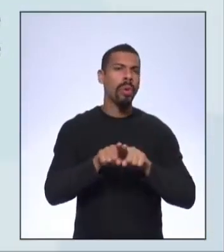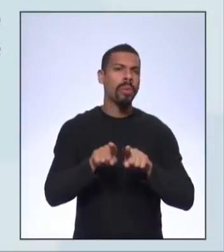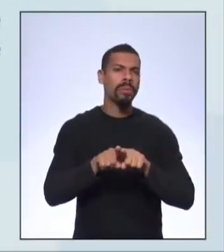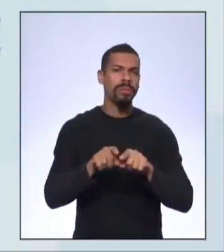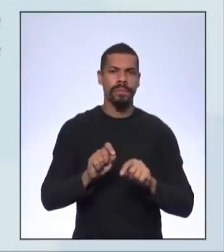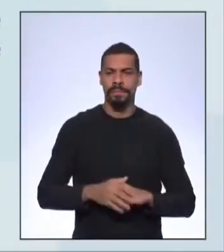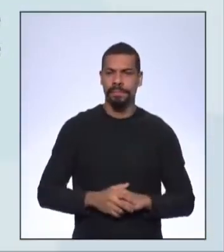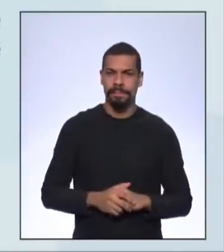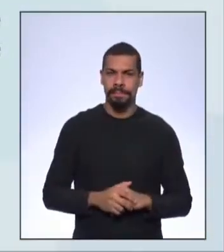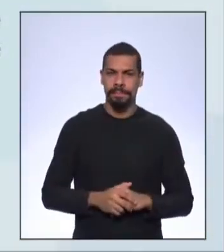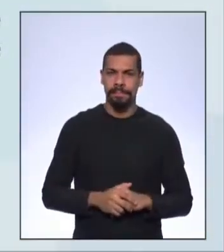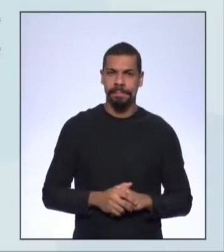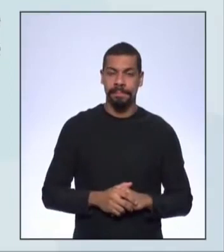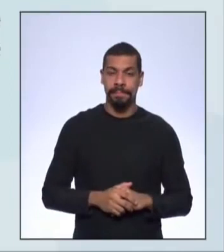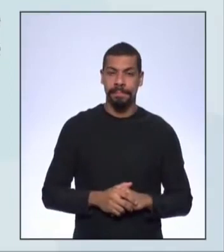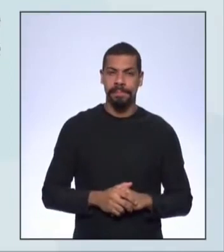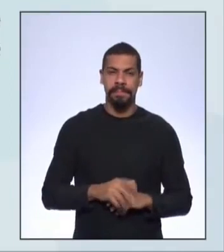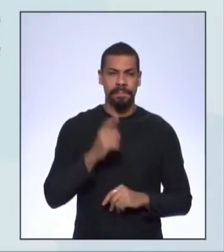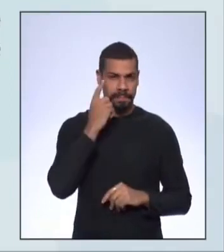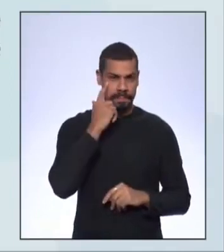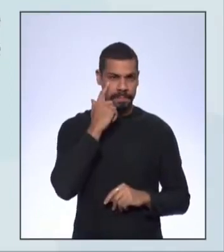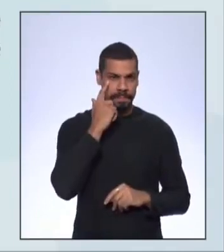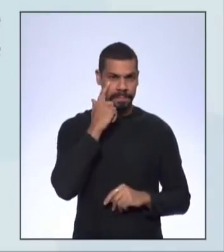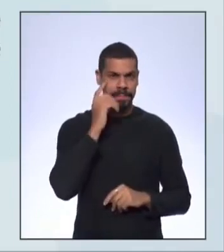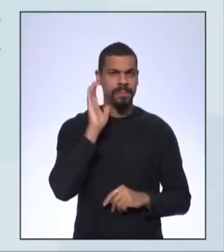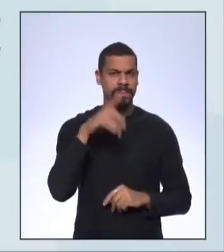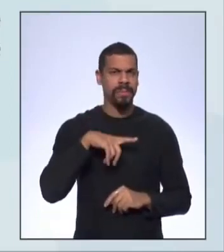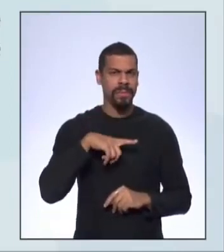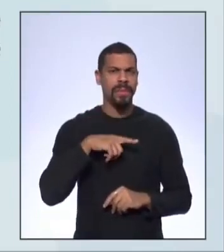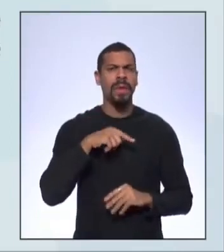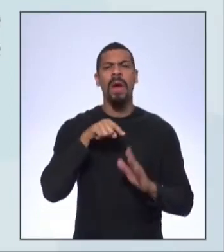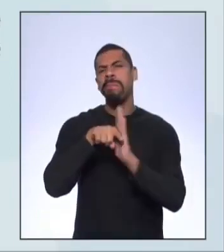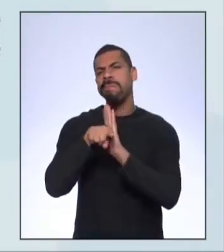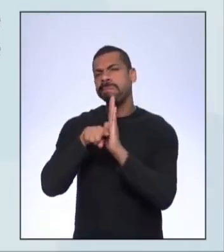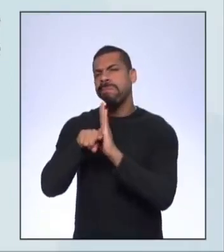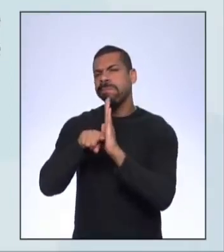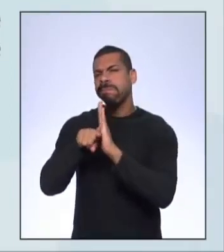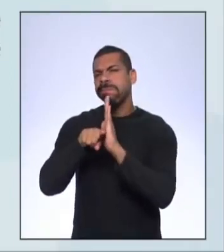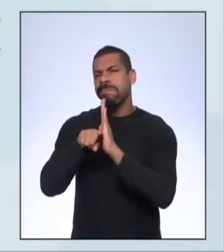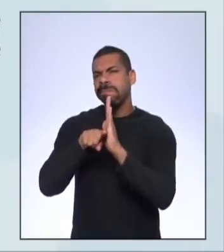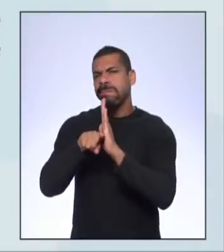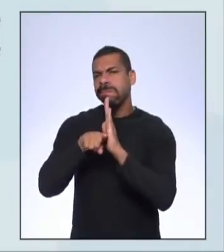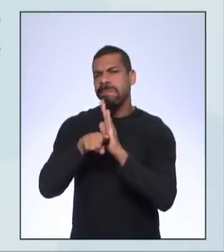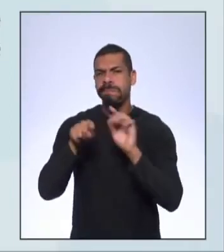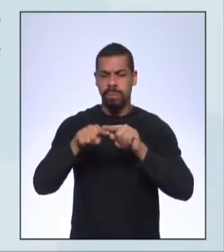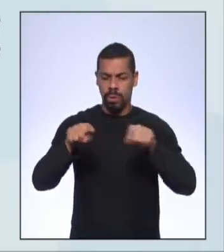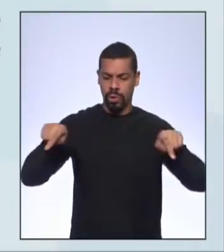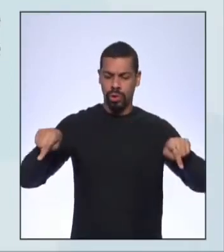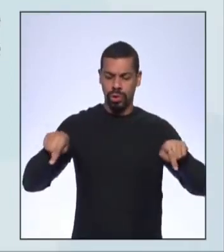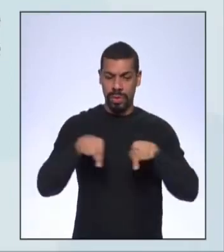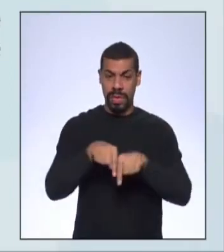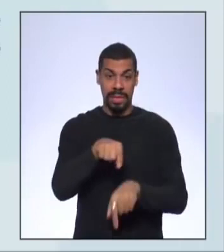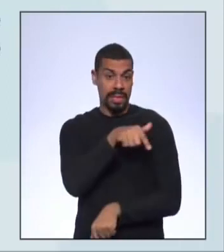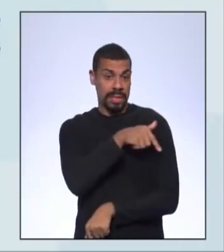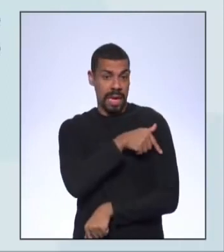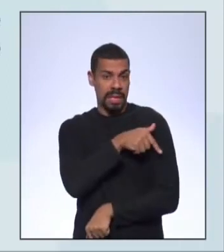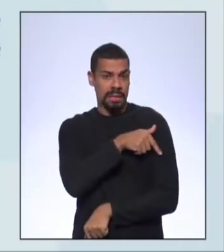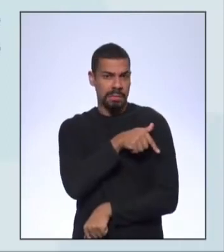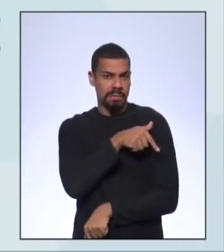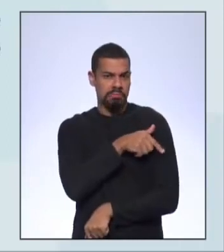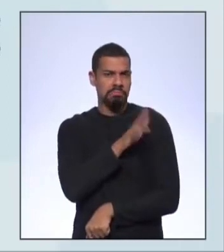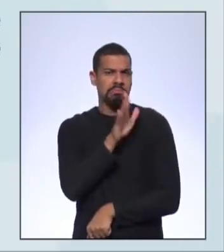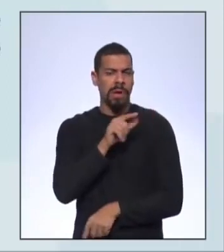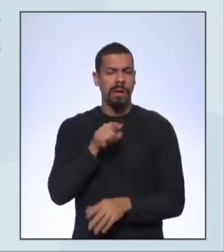Eu vou querer a representação, tá? Então, tá assim. Foi realizada uma pesquisa em uma sala de 7º ano. Então, eu estava lá, fez